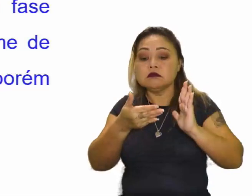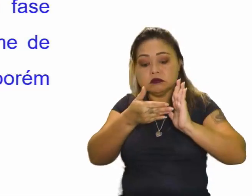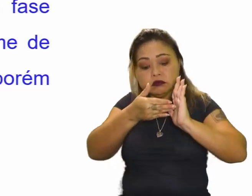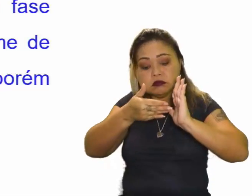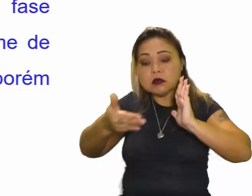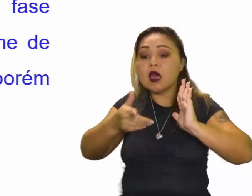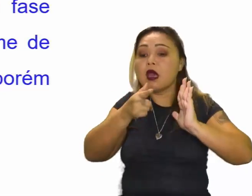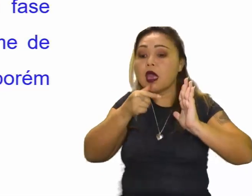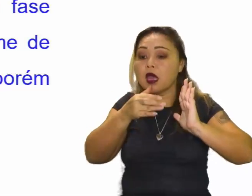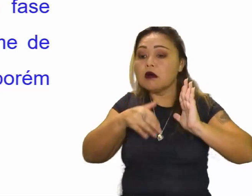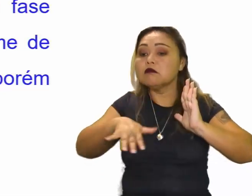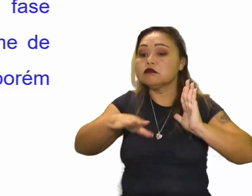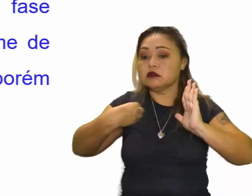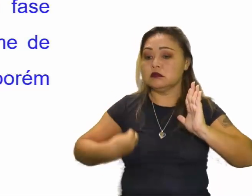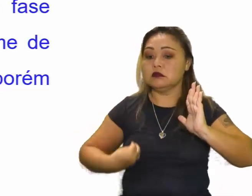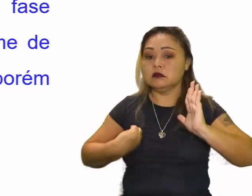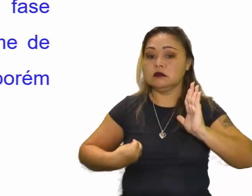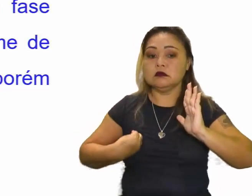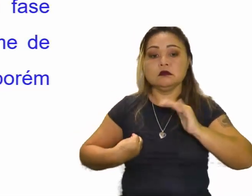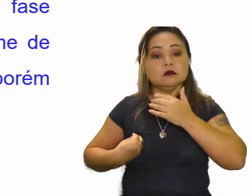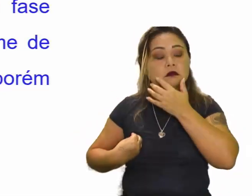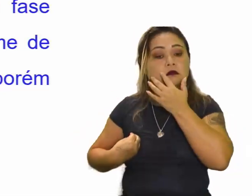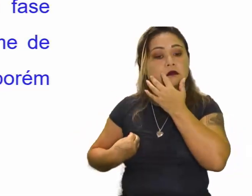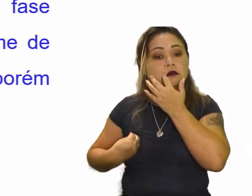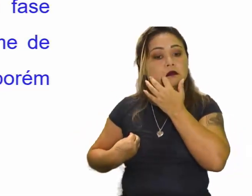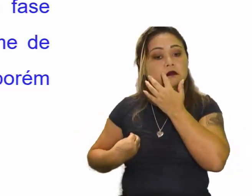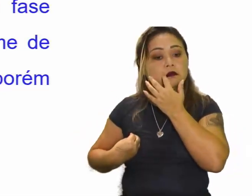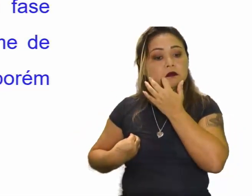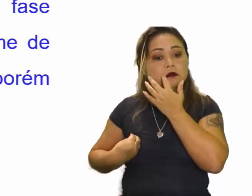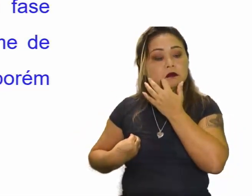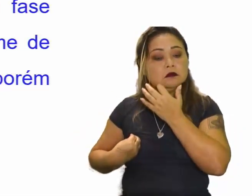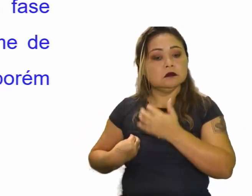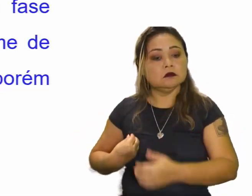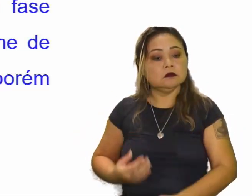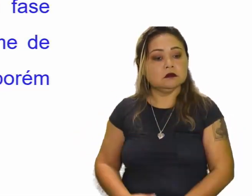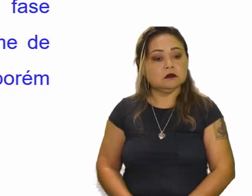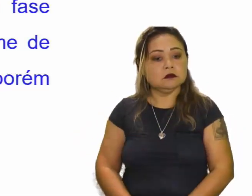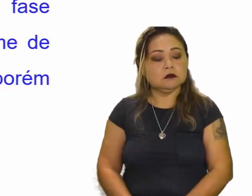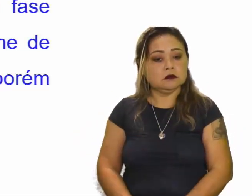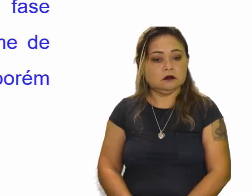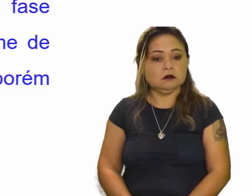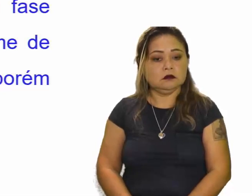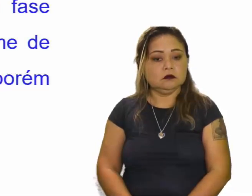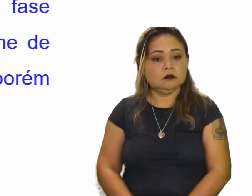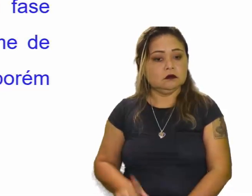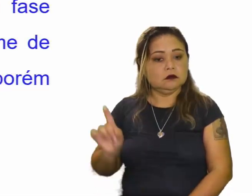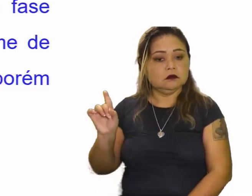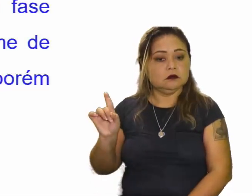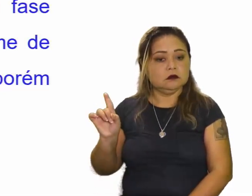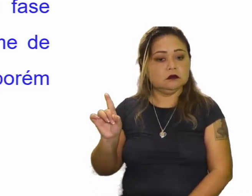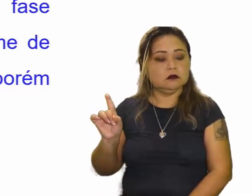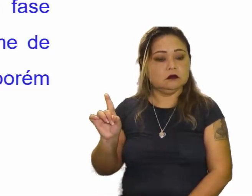é aquática. Então, vou até frisar aqui, ó, marcador de texto, ó,